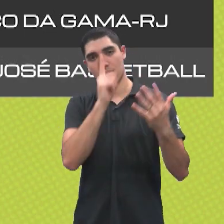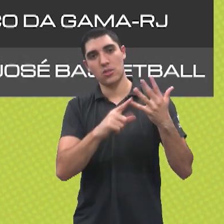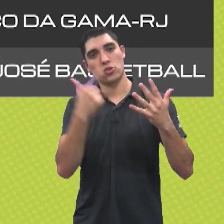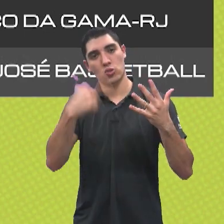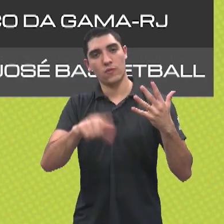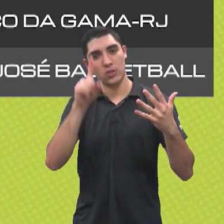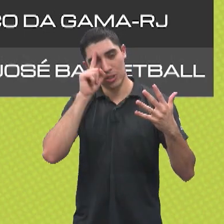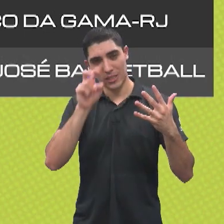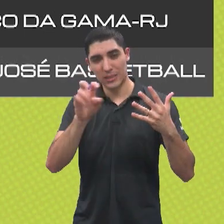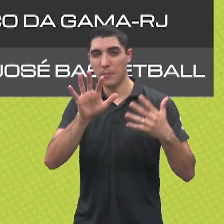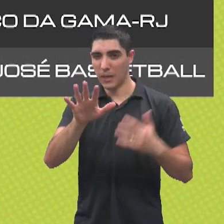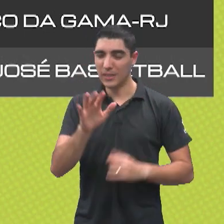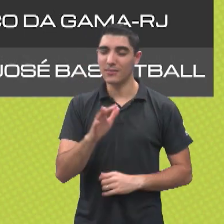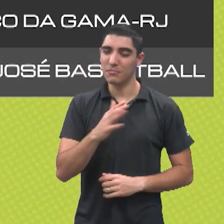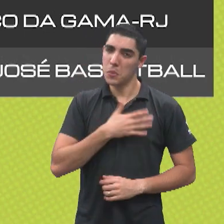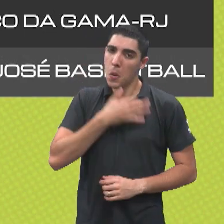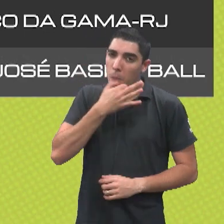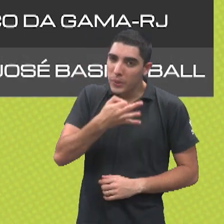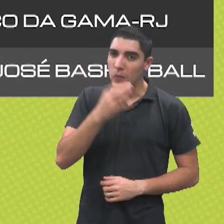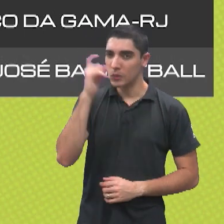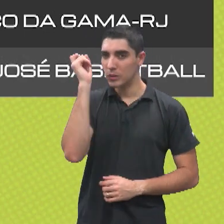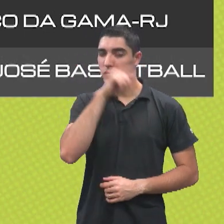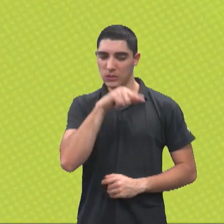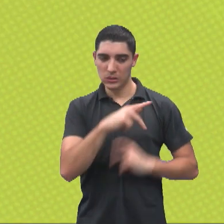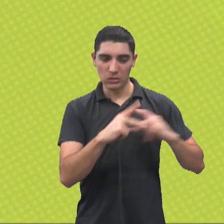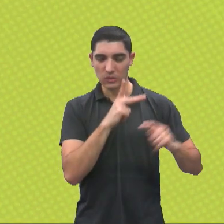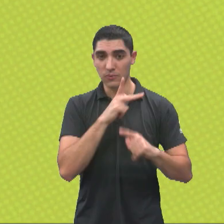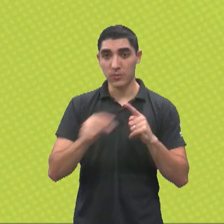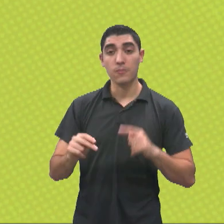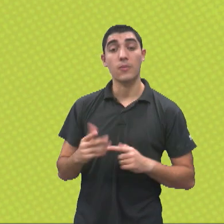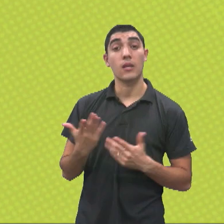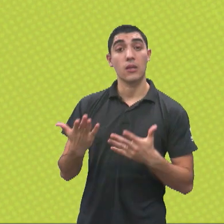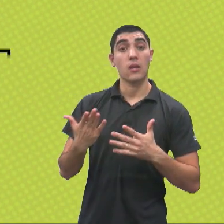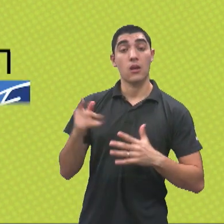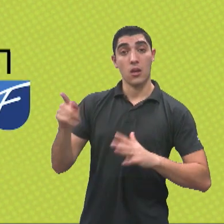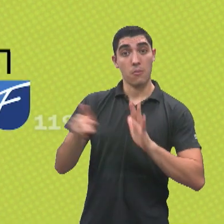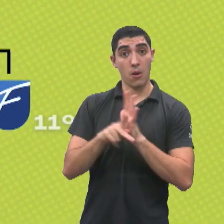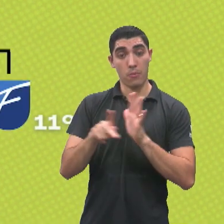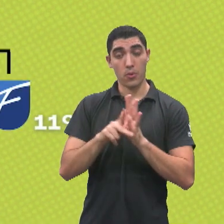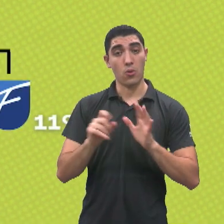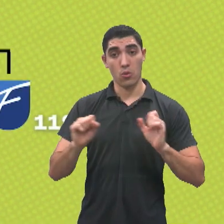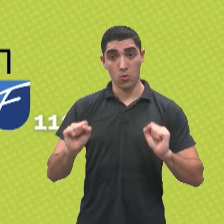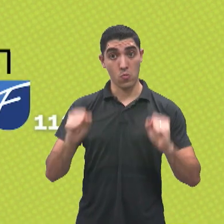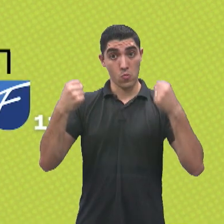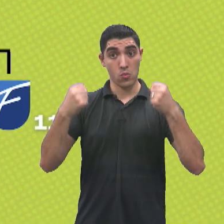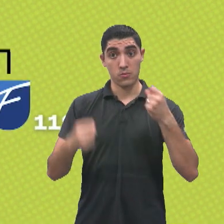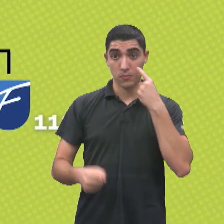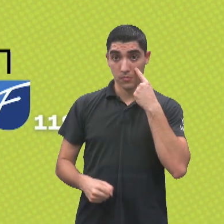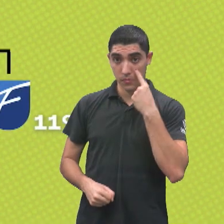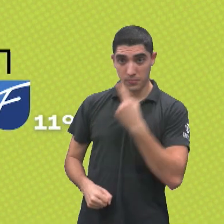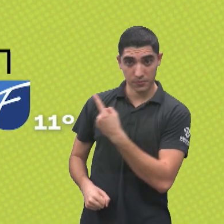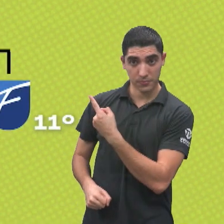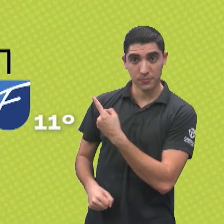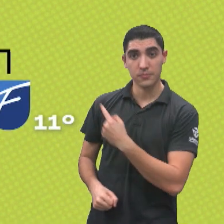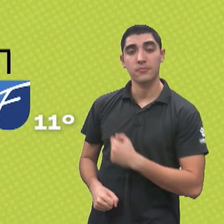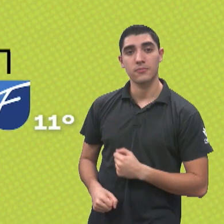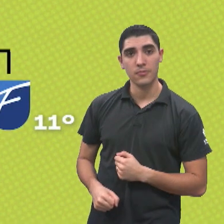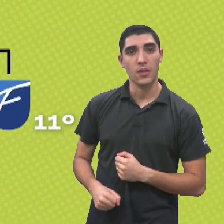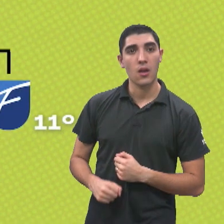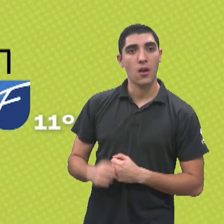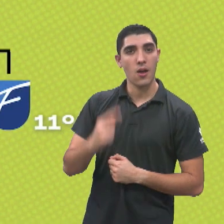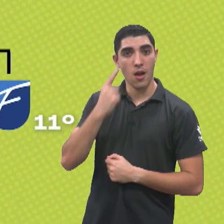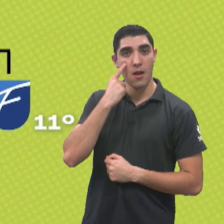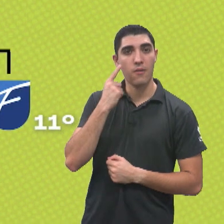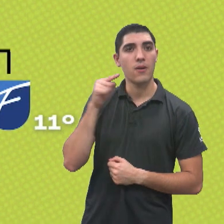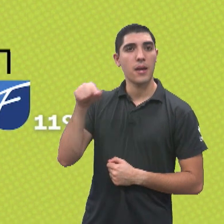convenhamos, tá difícil para o São José. NBB tá rolando, 8ª de final. O Israel preparou preparou a arte pra gente. Olha só, começou ali a série